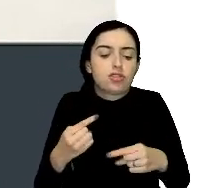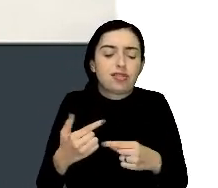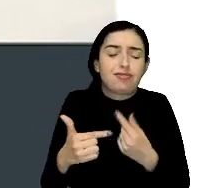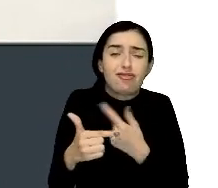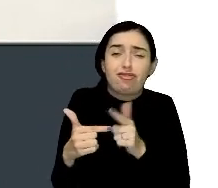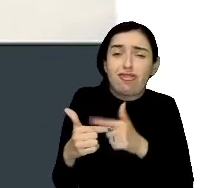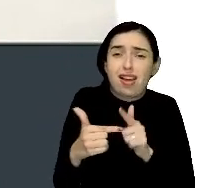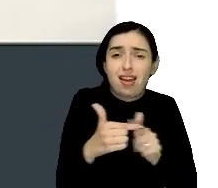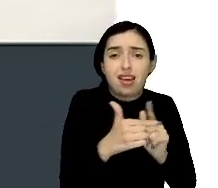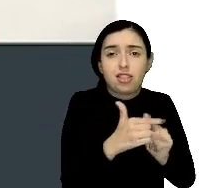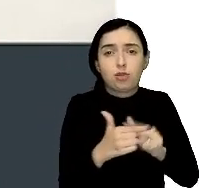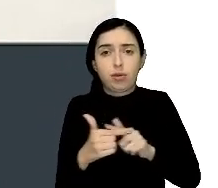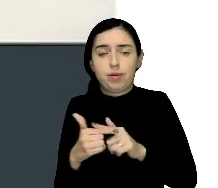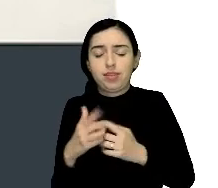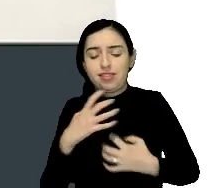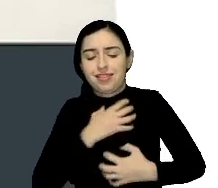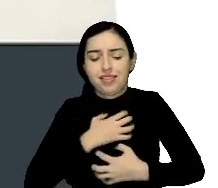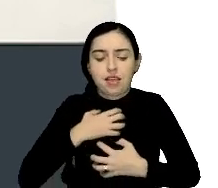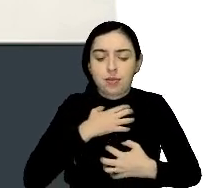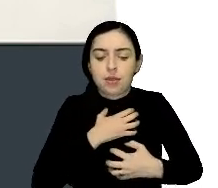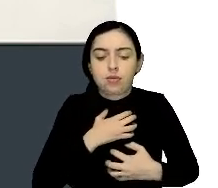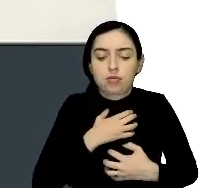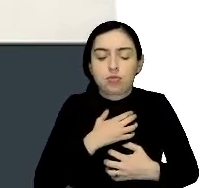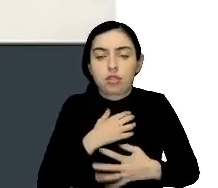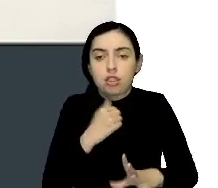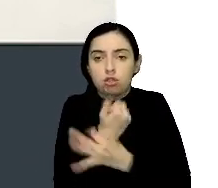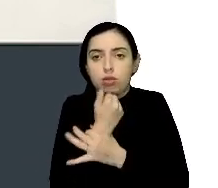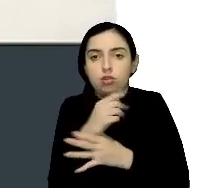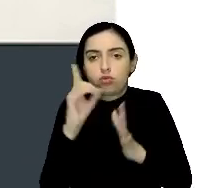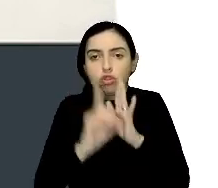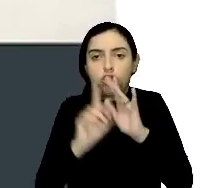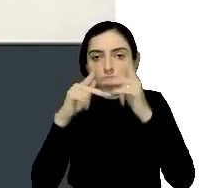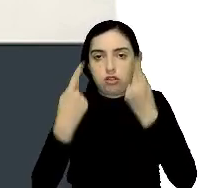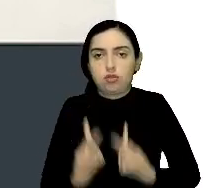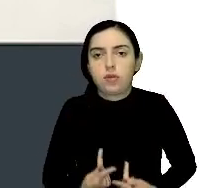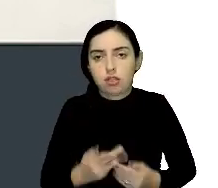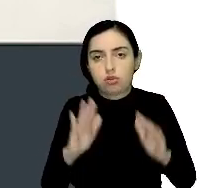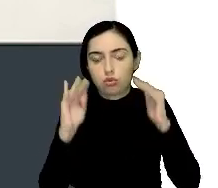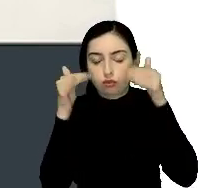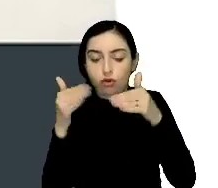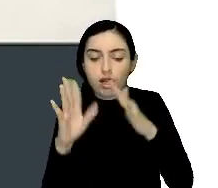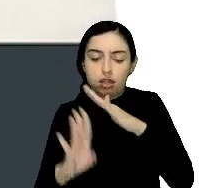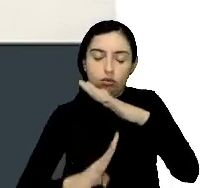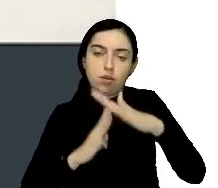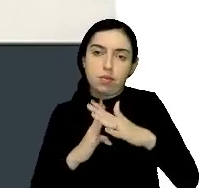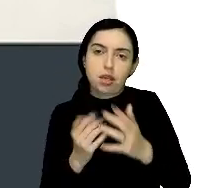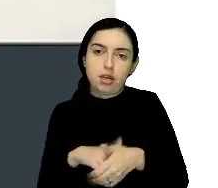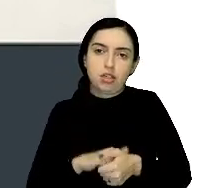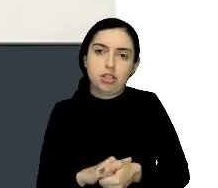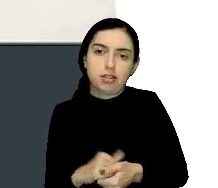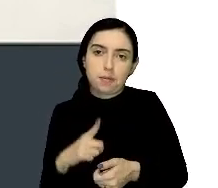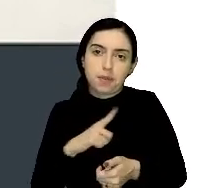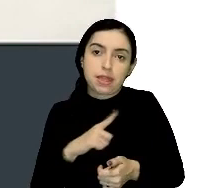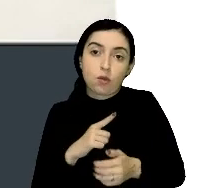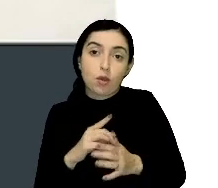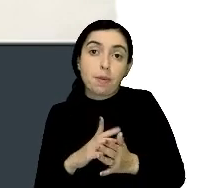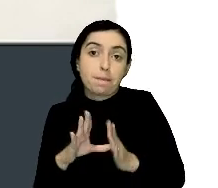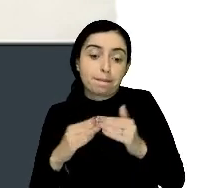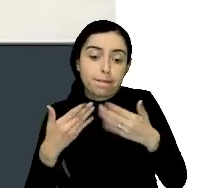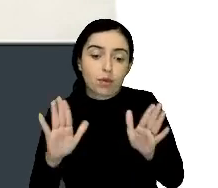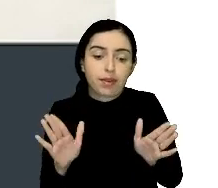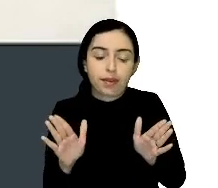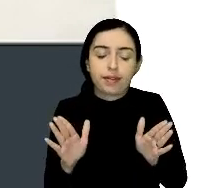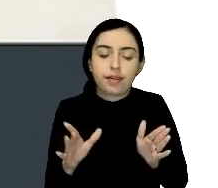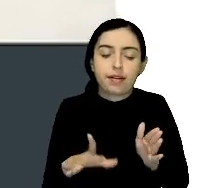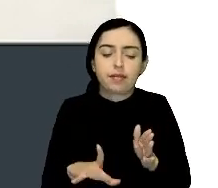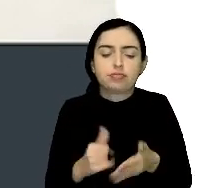essa sensibilização sobre a proteção de direitos humanos no tocante ao migrante. A gente teve uma portaria